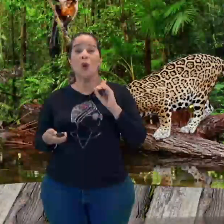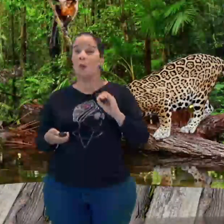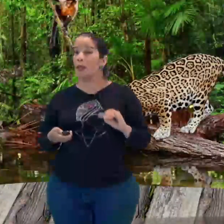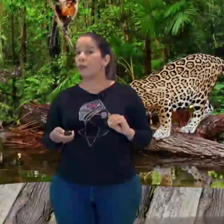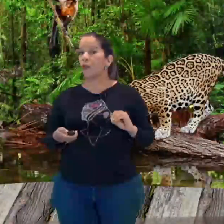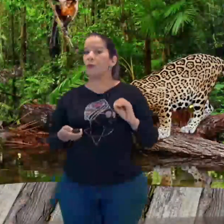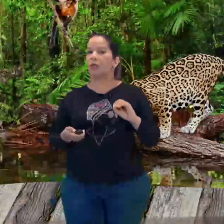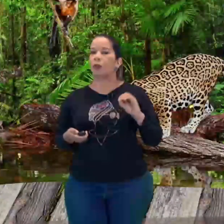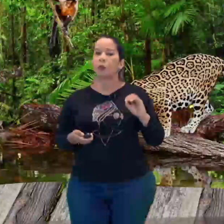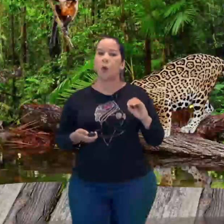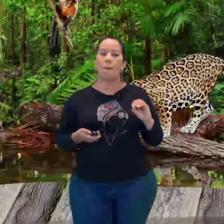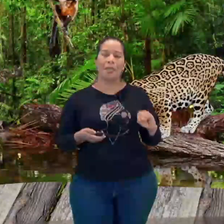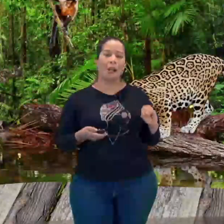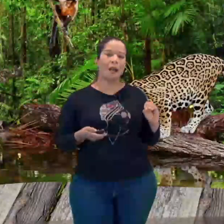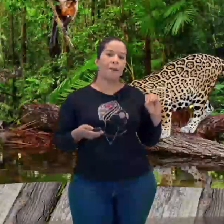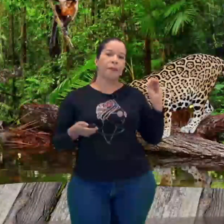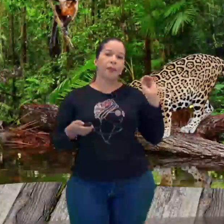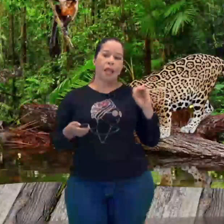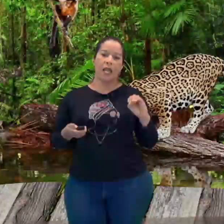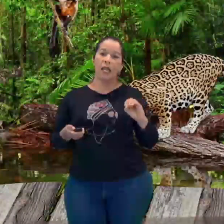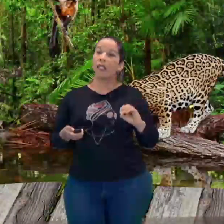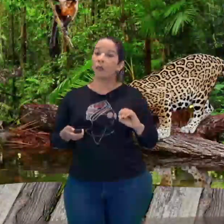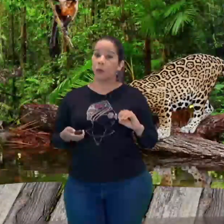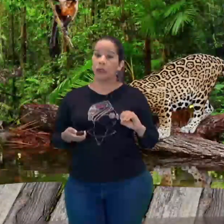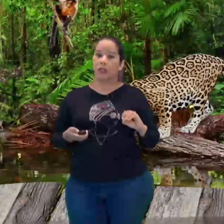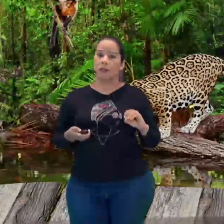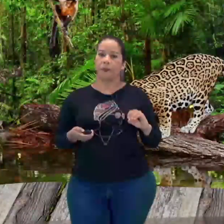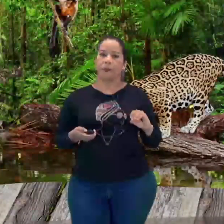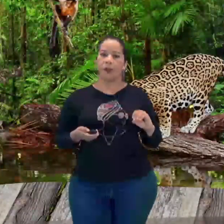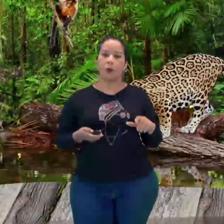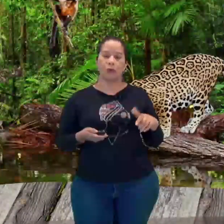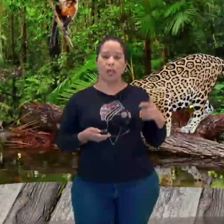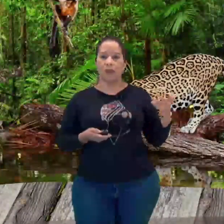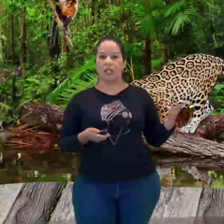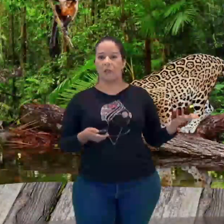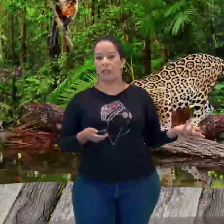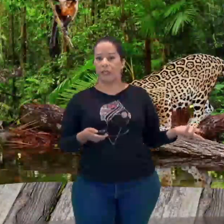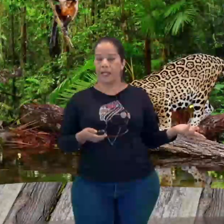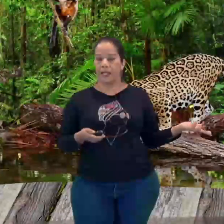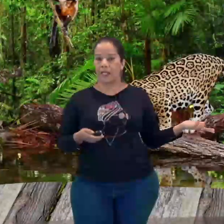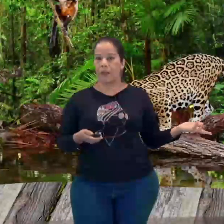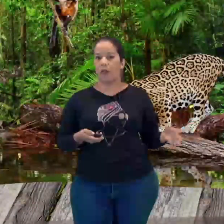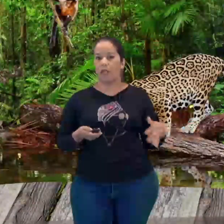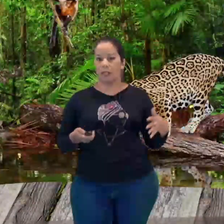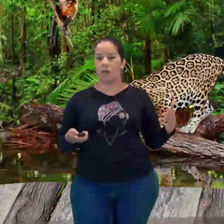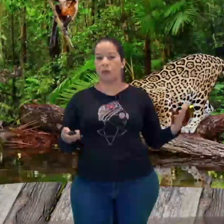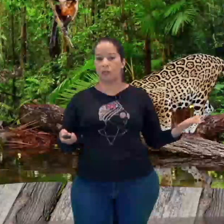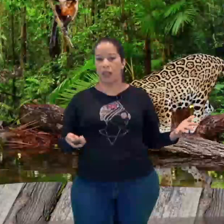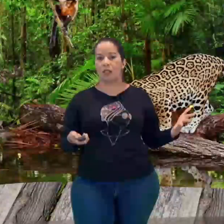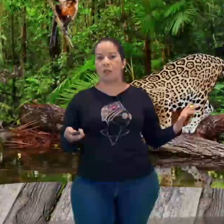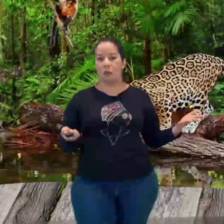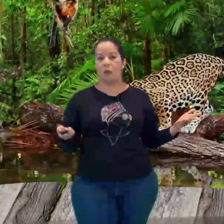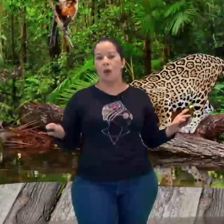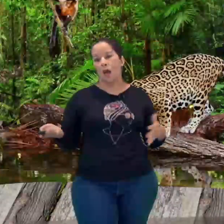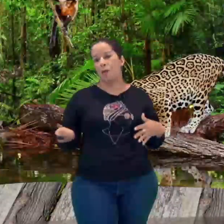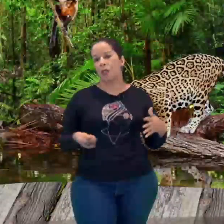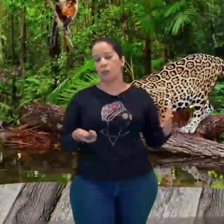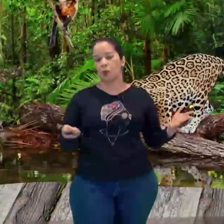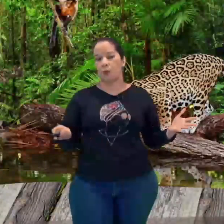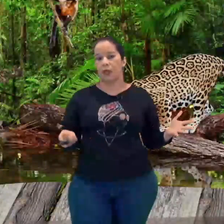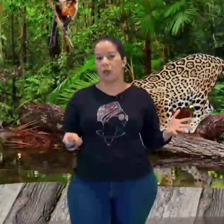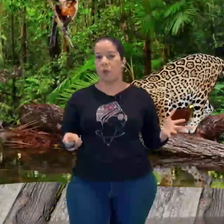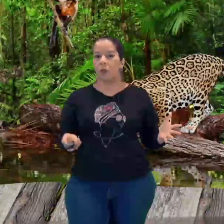observados somente com a microscopia eletrônica, ao contrário das bactérias, que podem ser visualizadas com